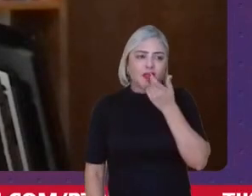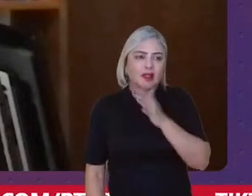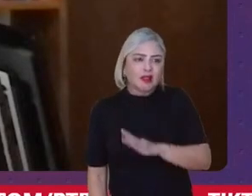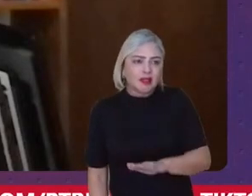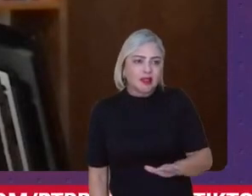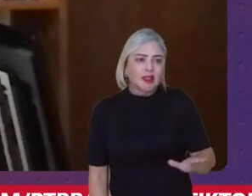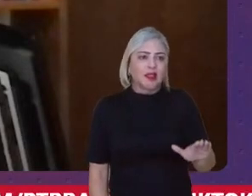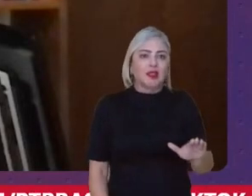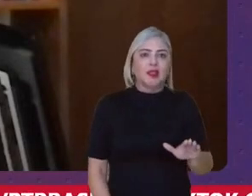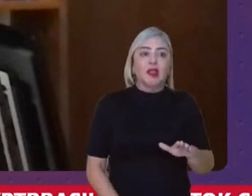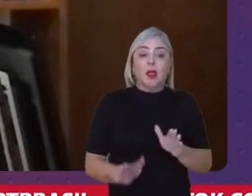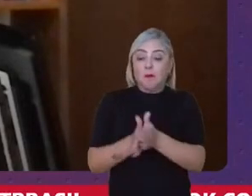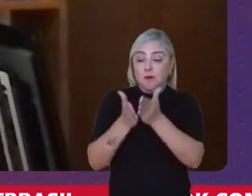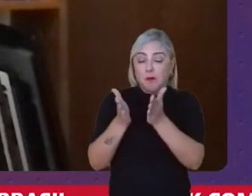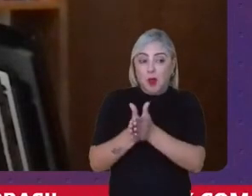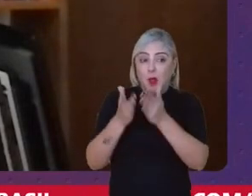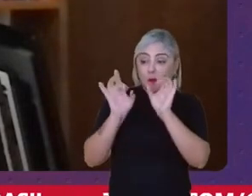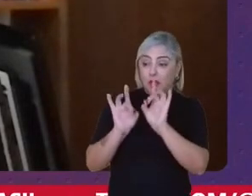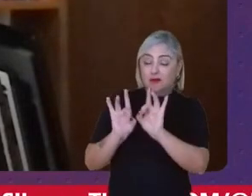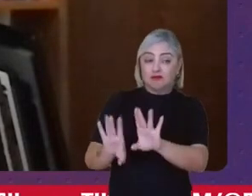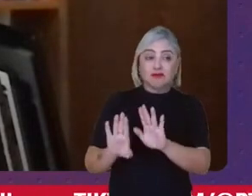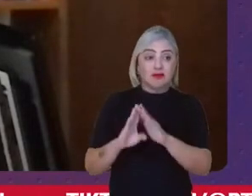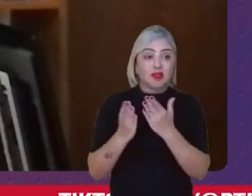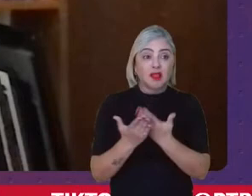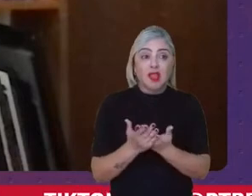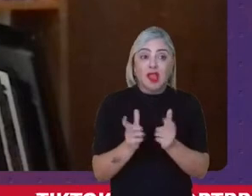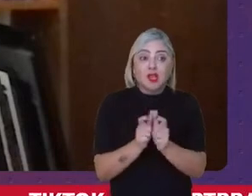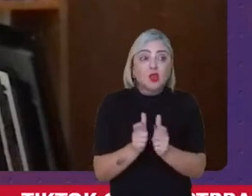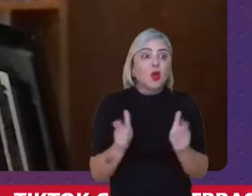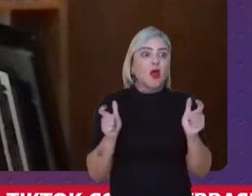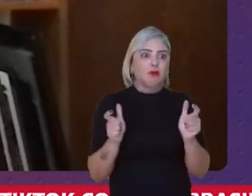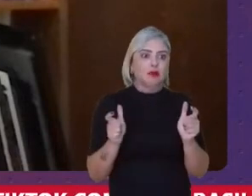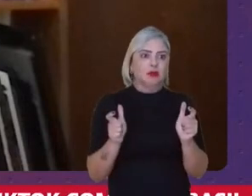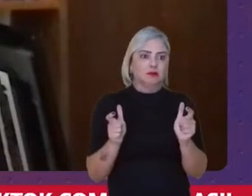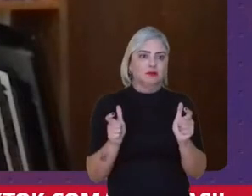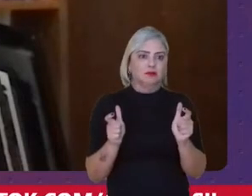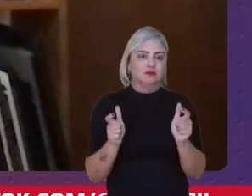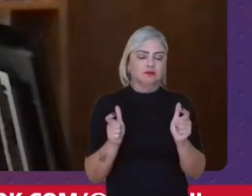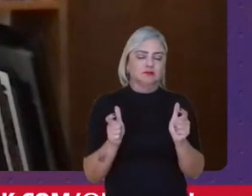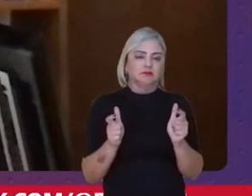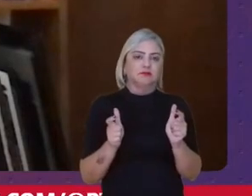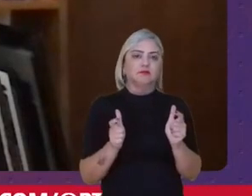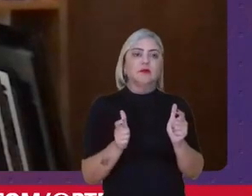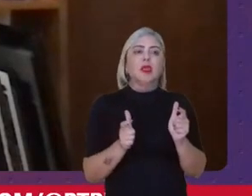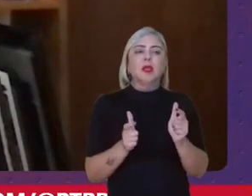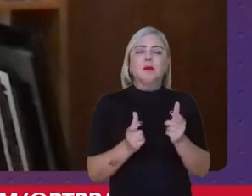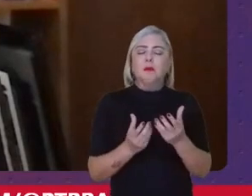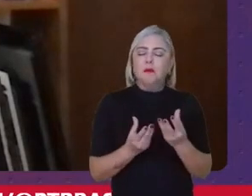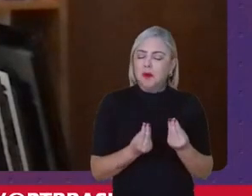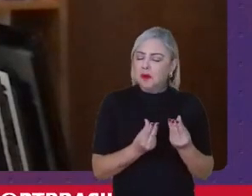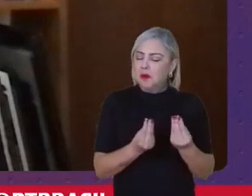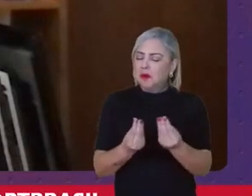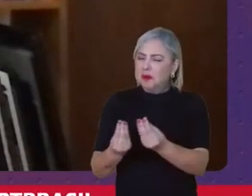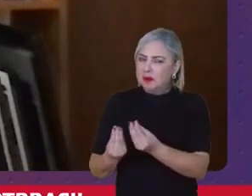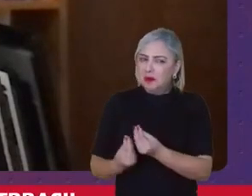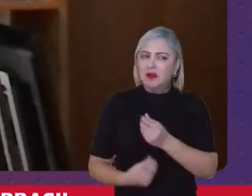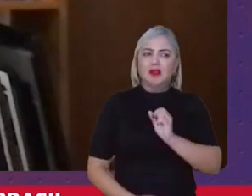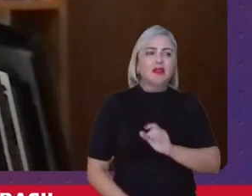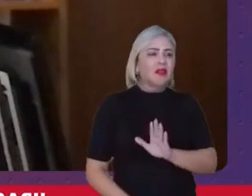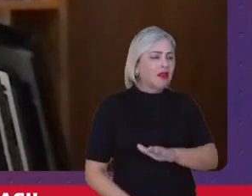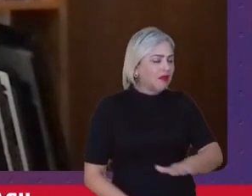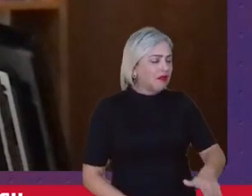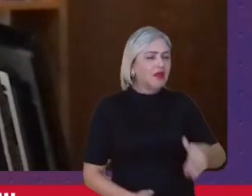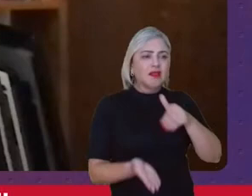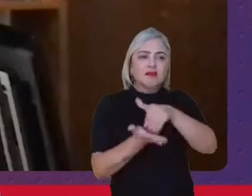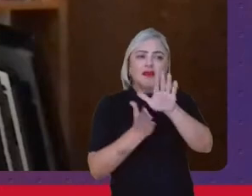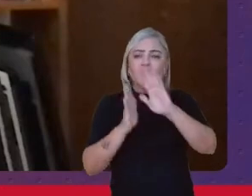crianças em situação de pobreza, de abandono da escola, era muito grande. Então, muitas das crianças abandonavam